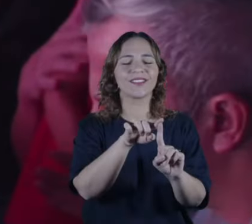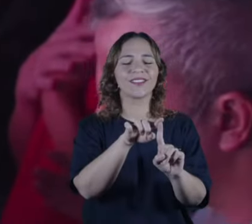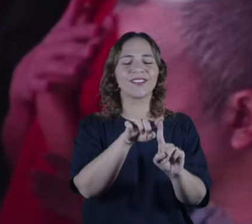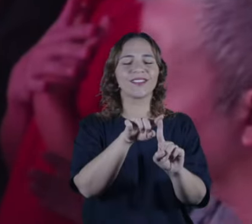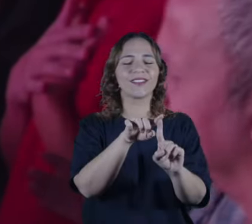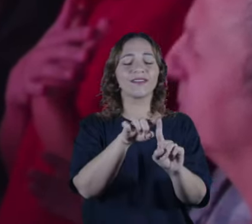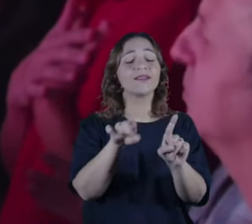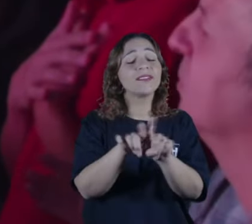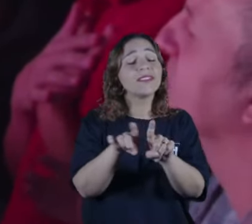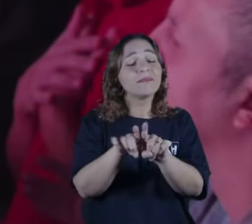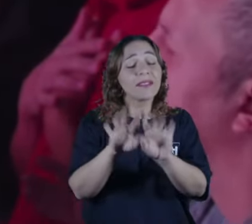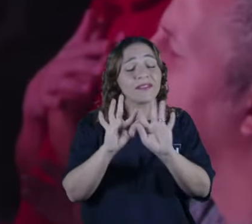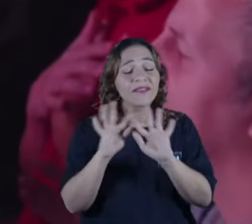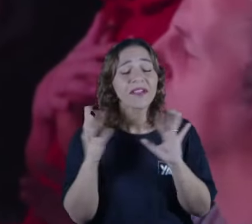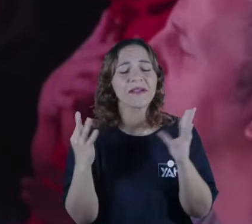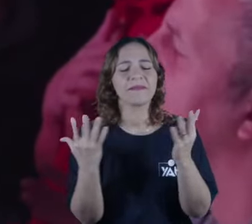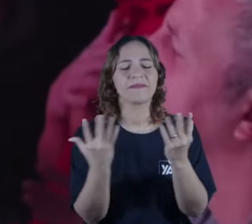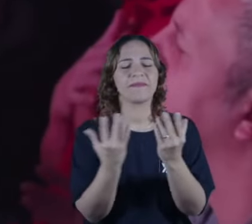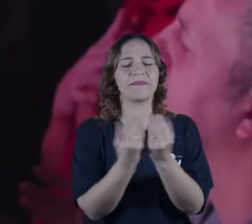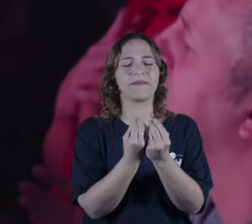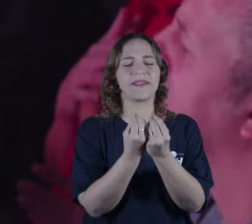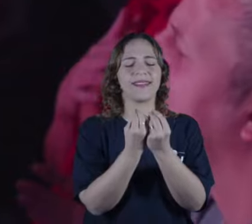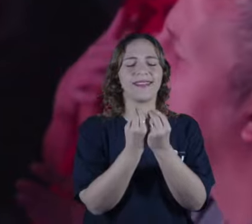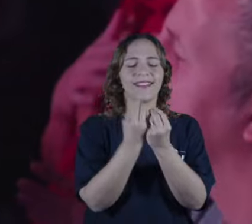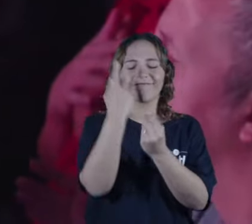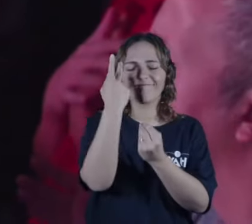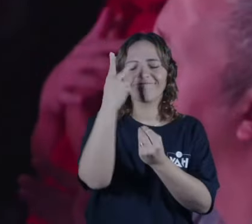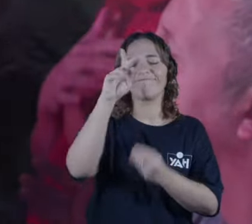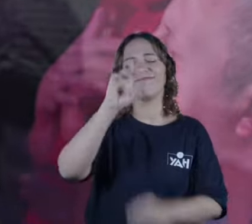e a família de Deus.